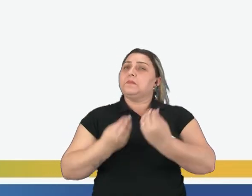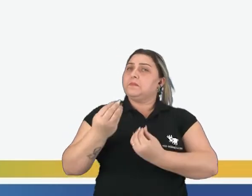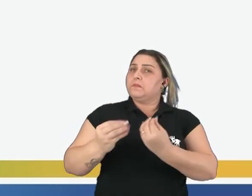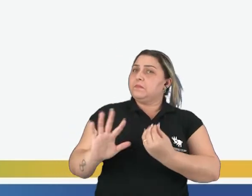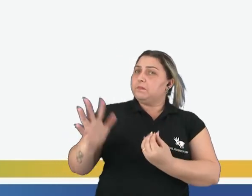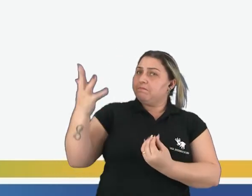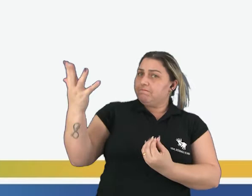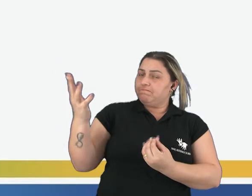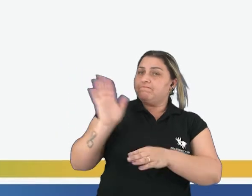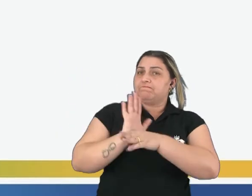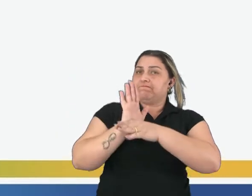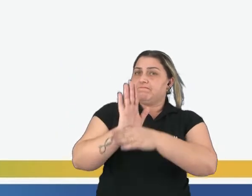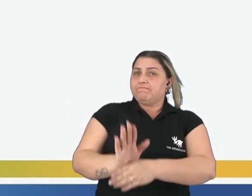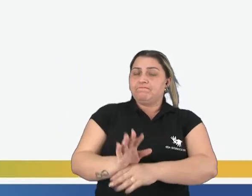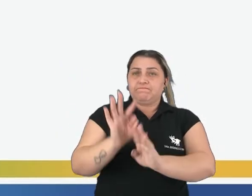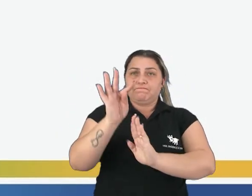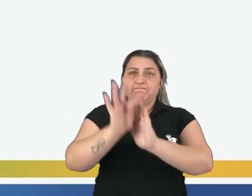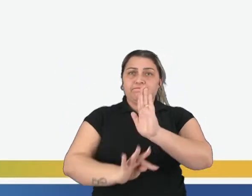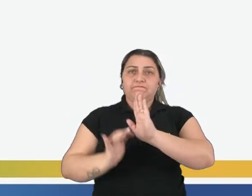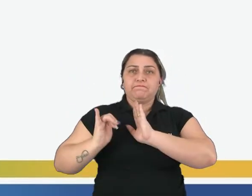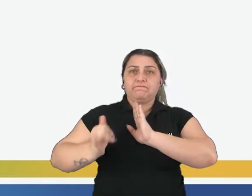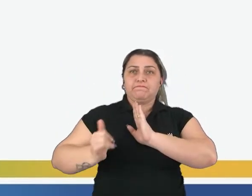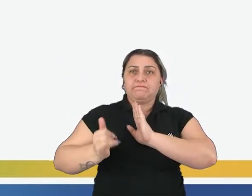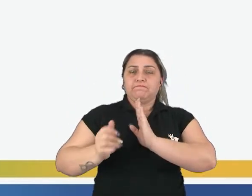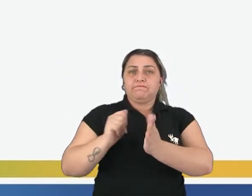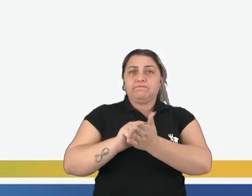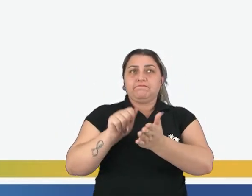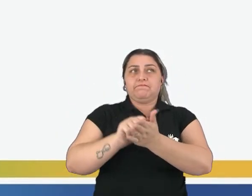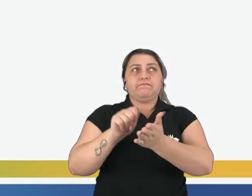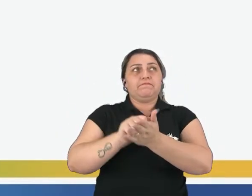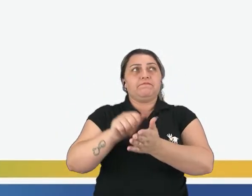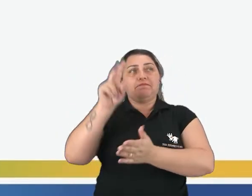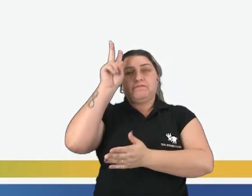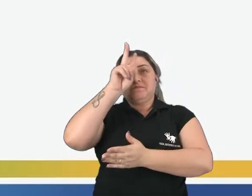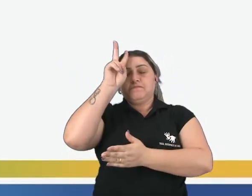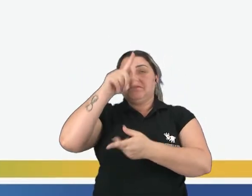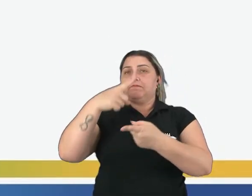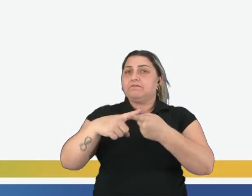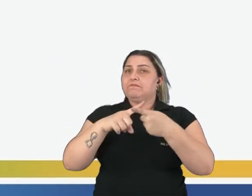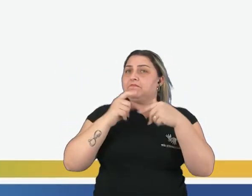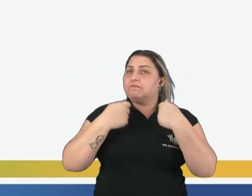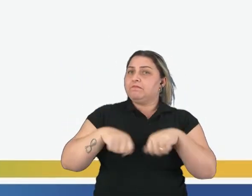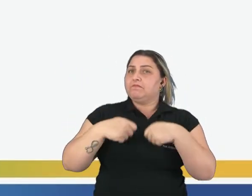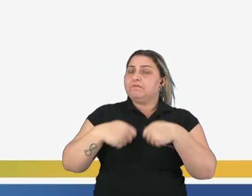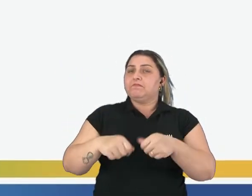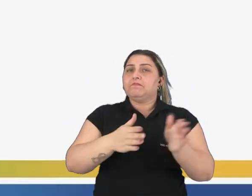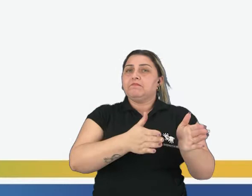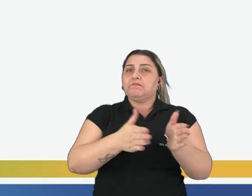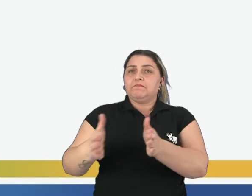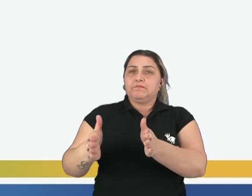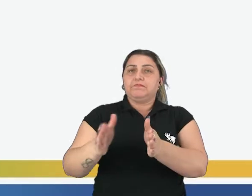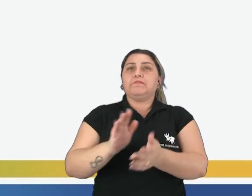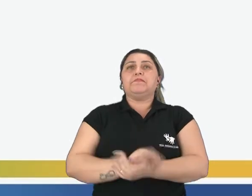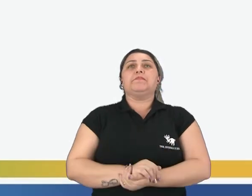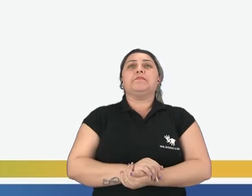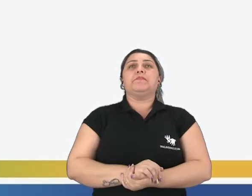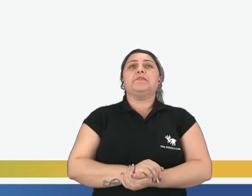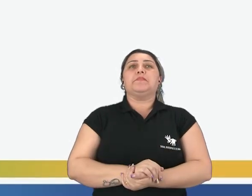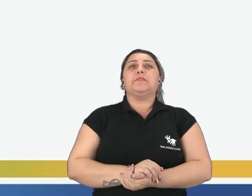ela ajuda no texto narrativo? Estou escrevendo uma história, por que eu preciso de uma sequência